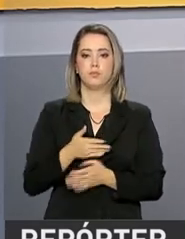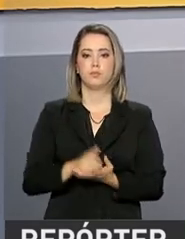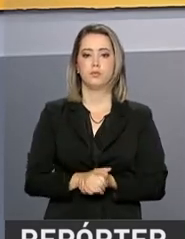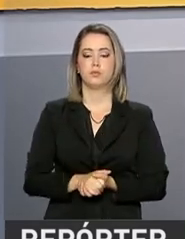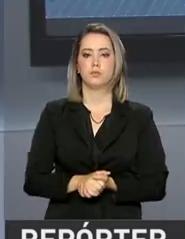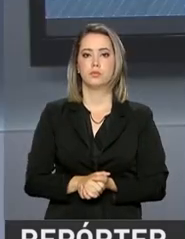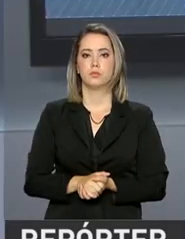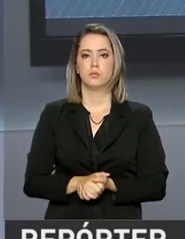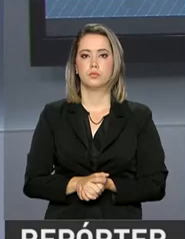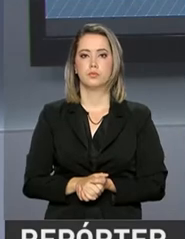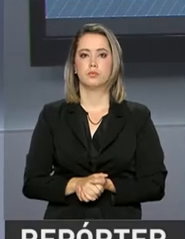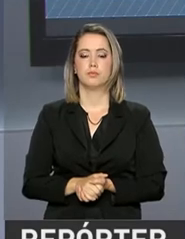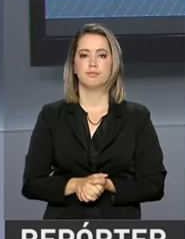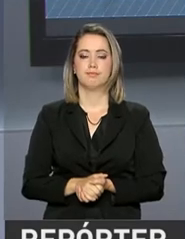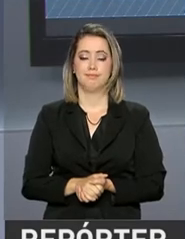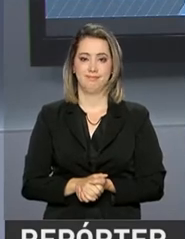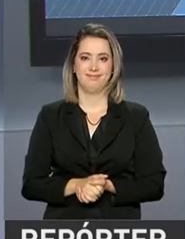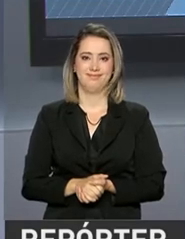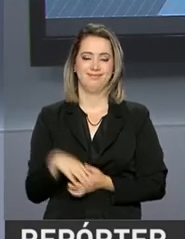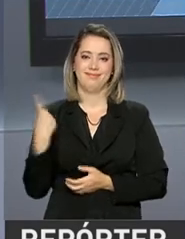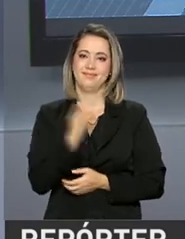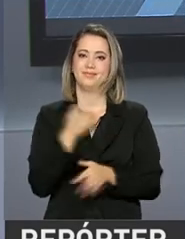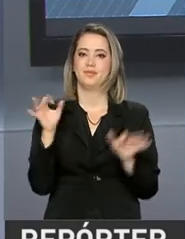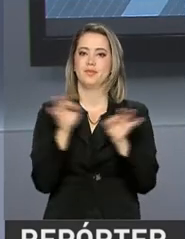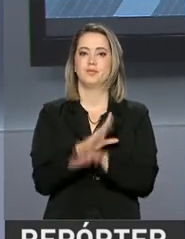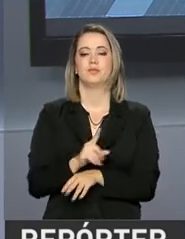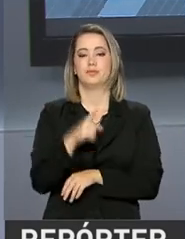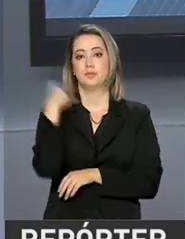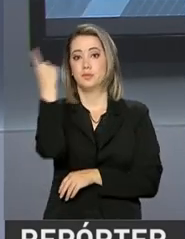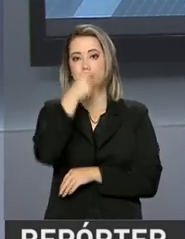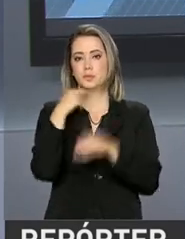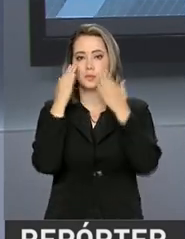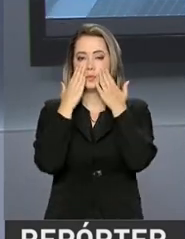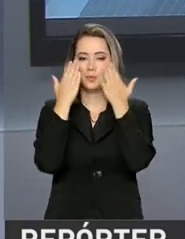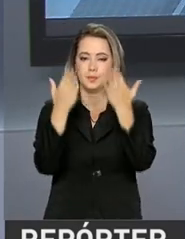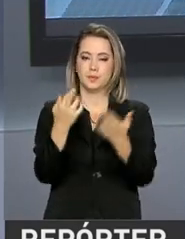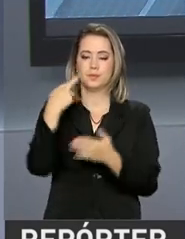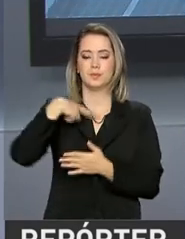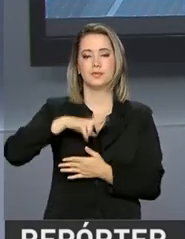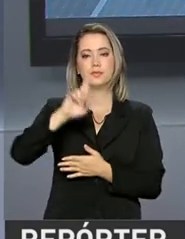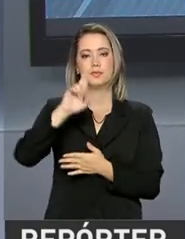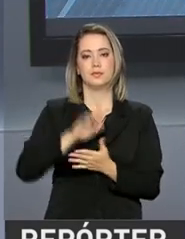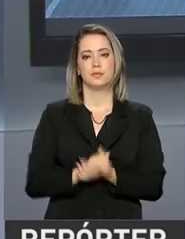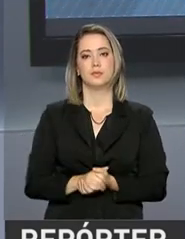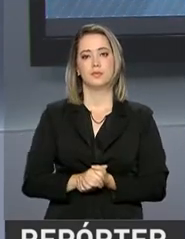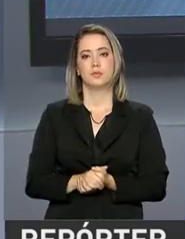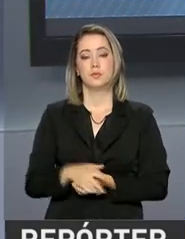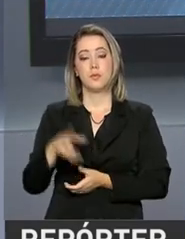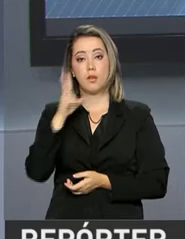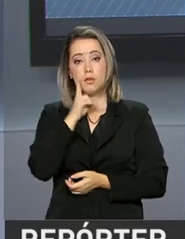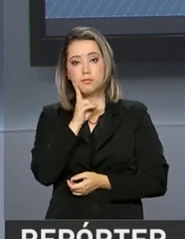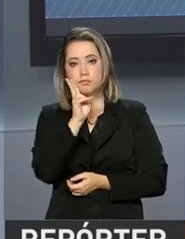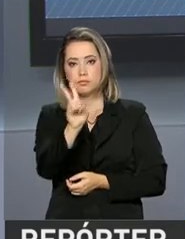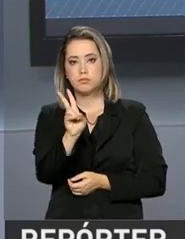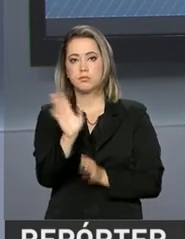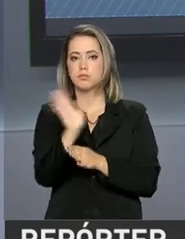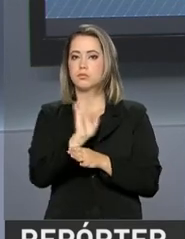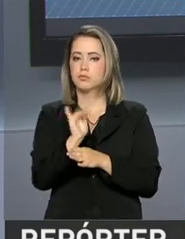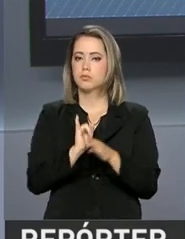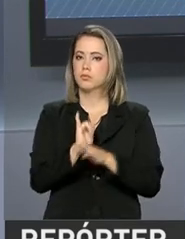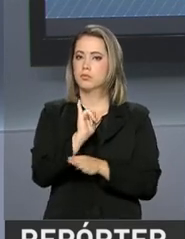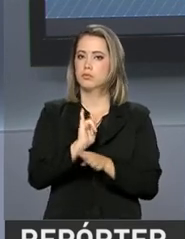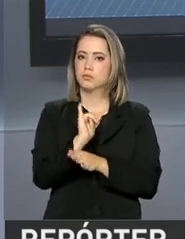conab nós ficamos por aqui voltaremos em uma hora na próxima edição do repórter nbr e você pode rever as